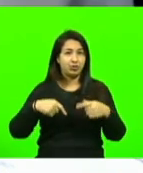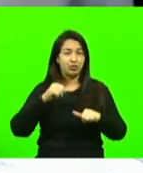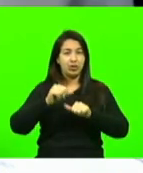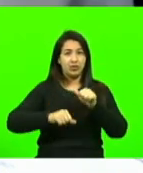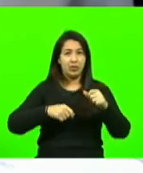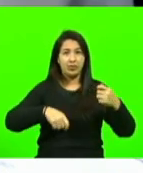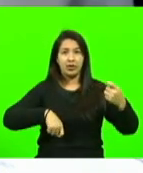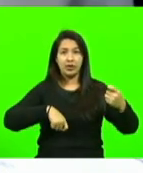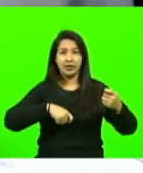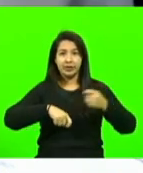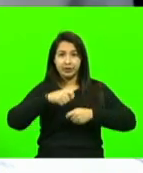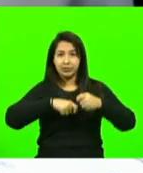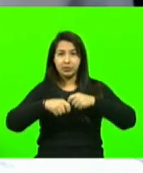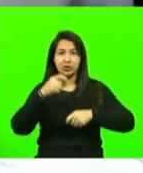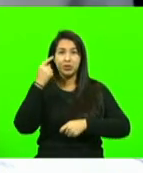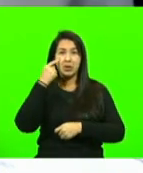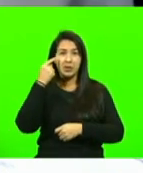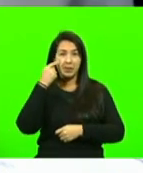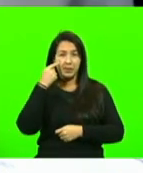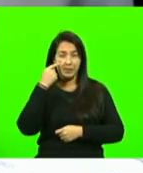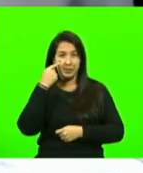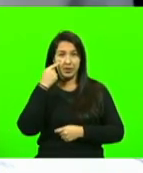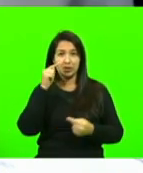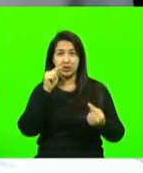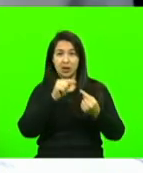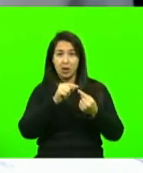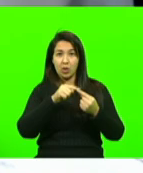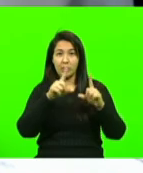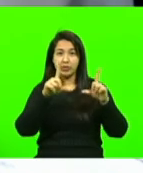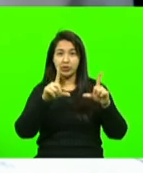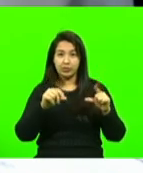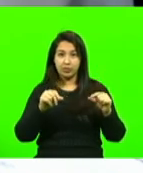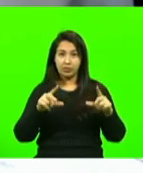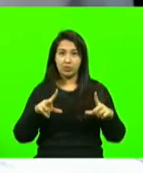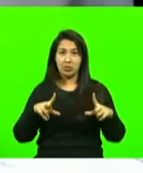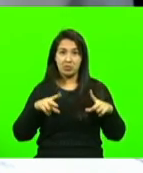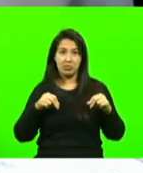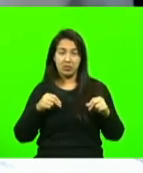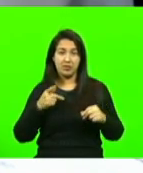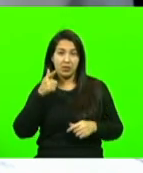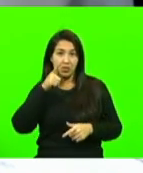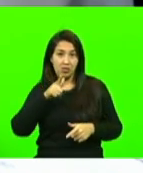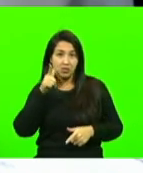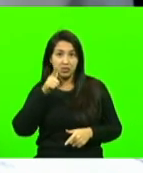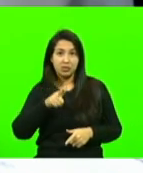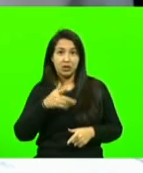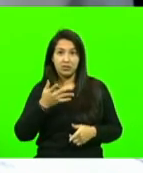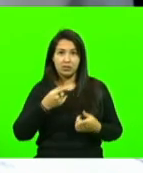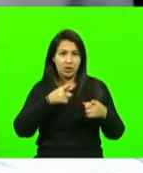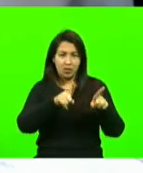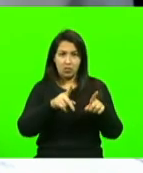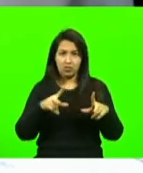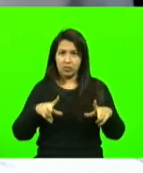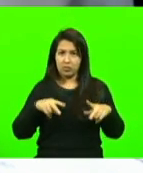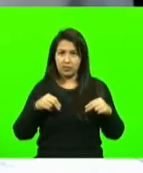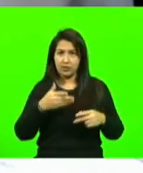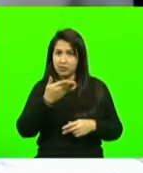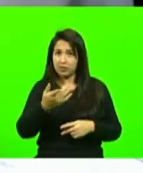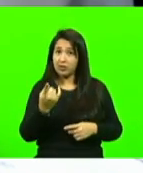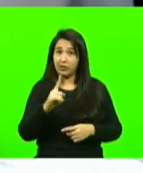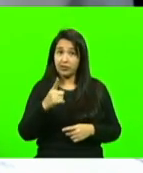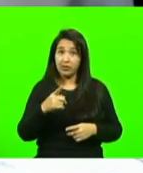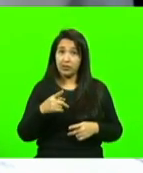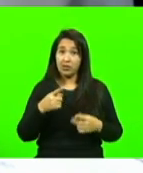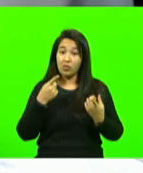e você pensa do ponto de vista e diminuição de privilégios você não tá atacando os privilégios muito pelo contrário você tá